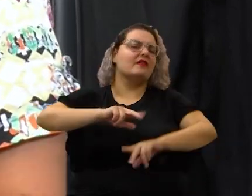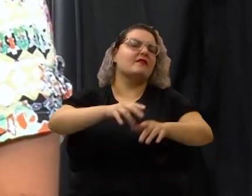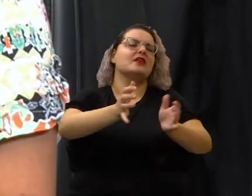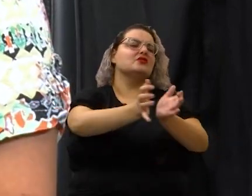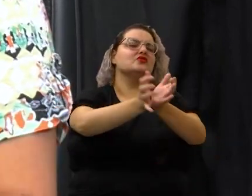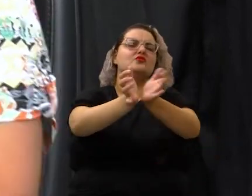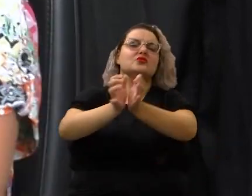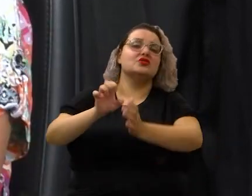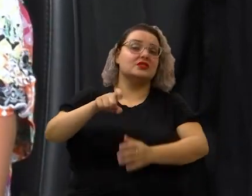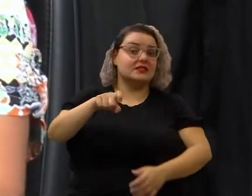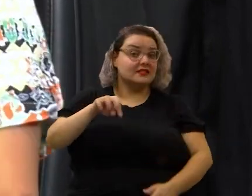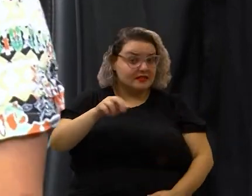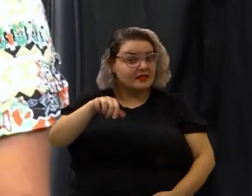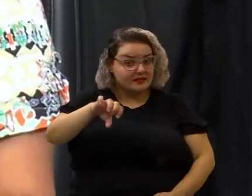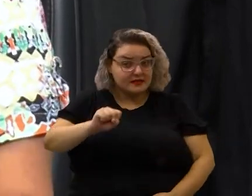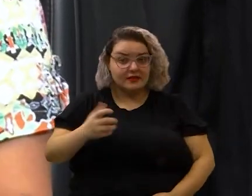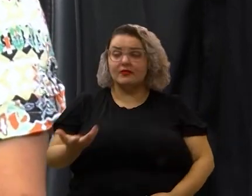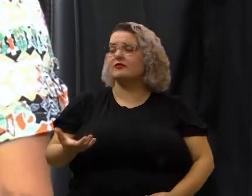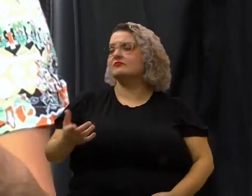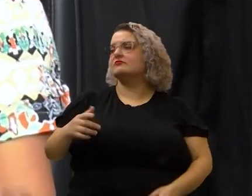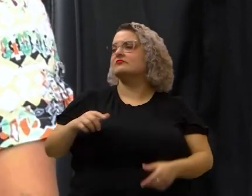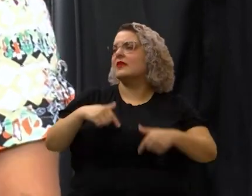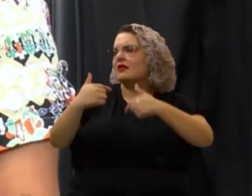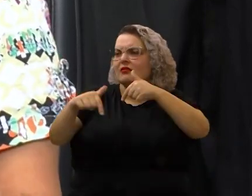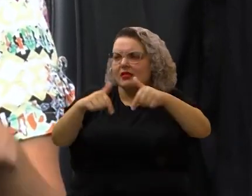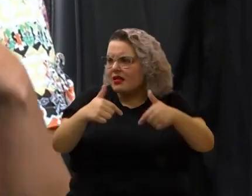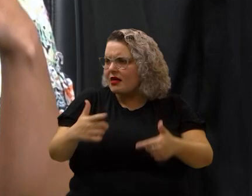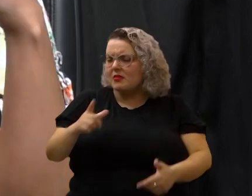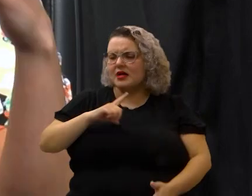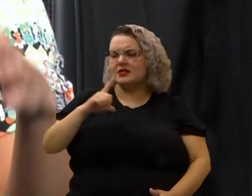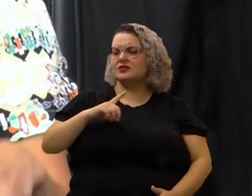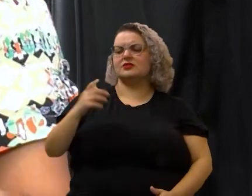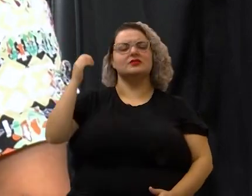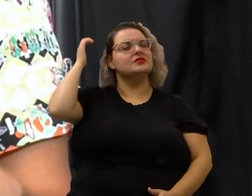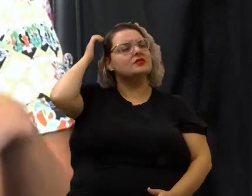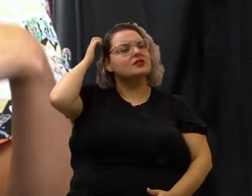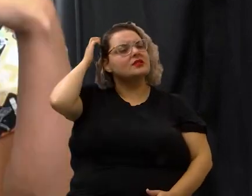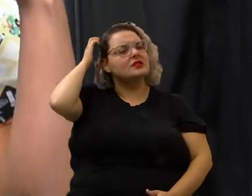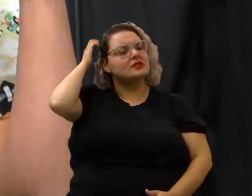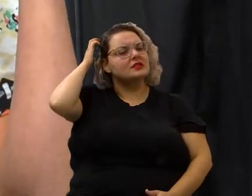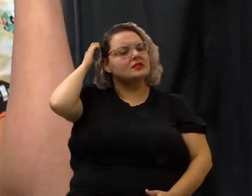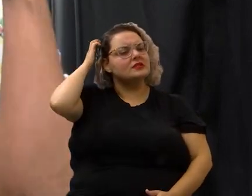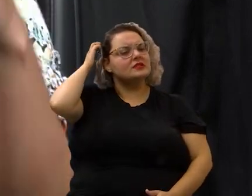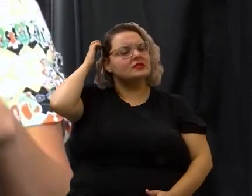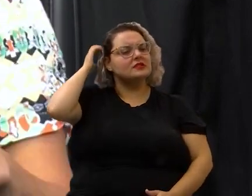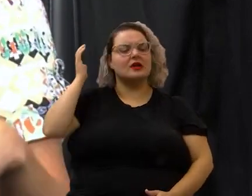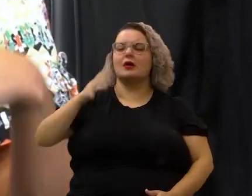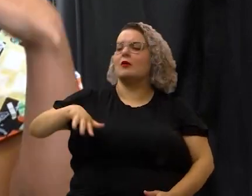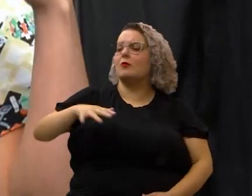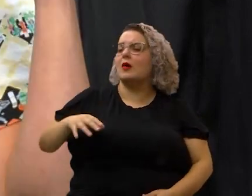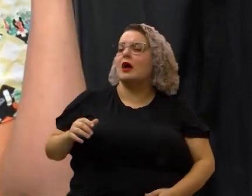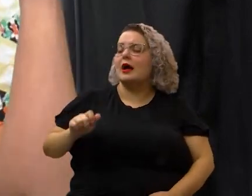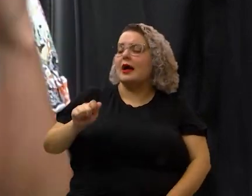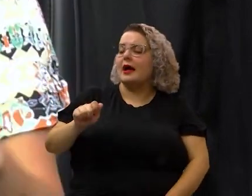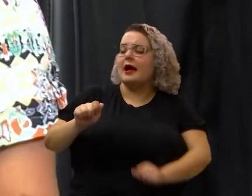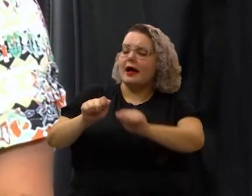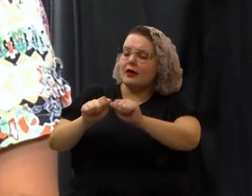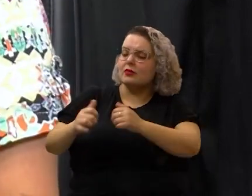extensão, que eram grupos que fazem trabalho, então tinha o Ciudatec que fazia trabalho com